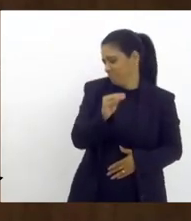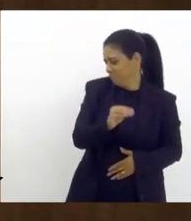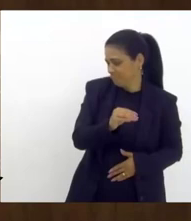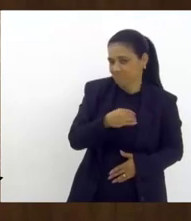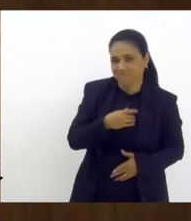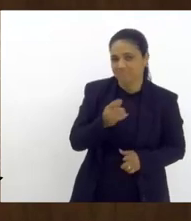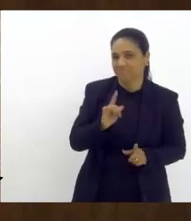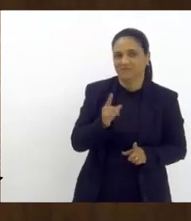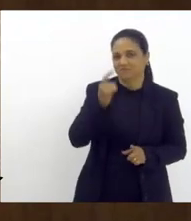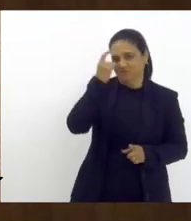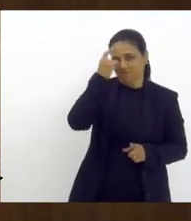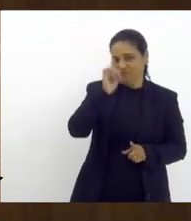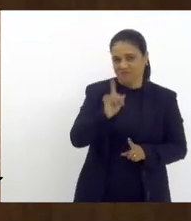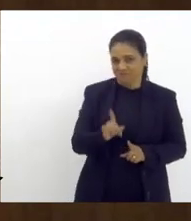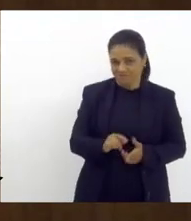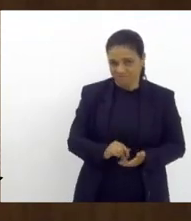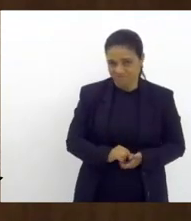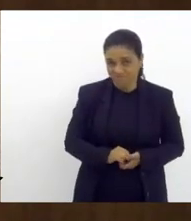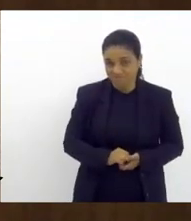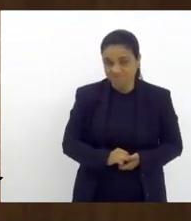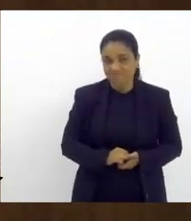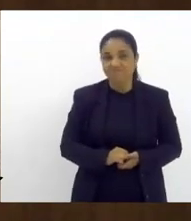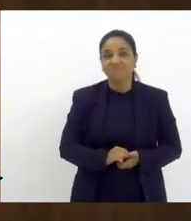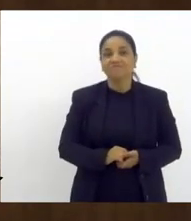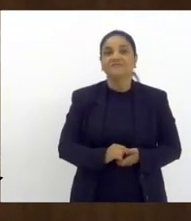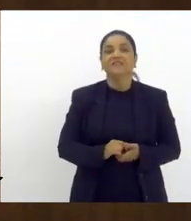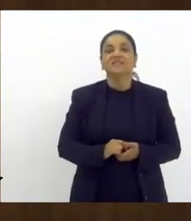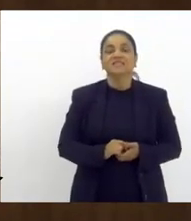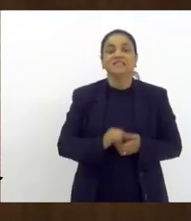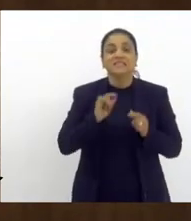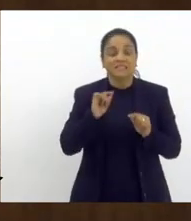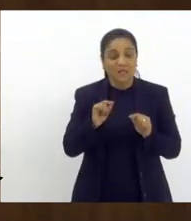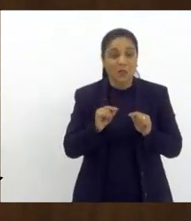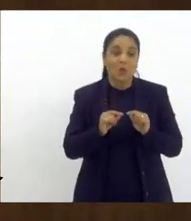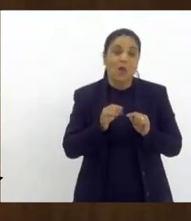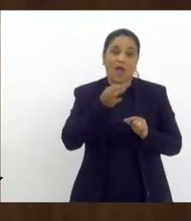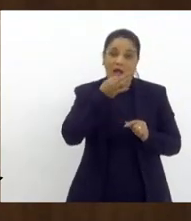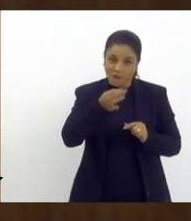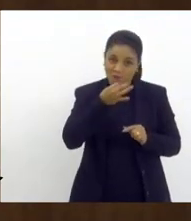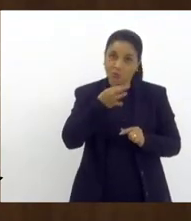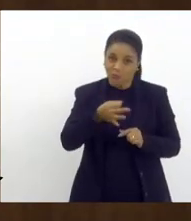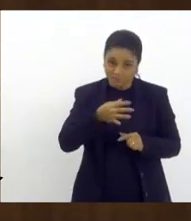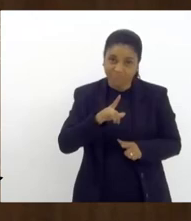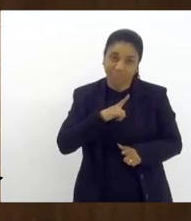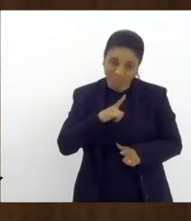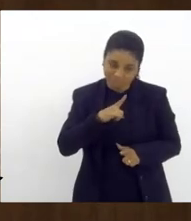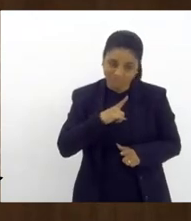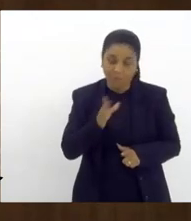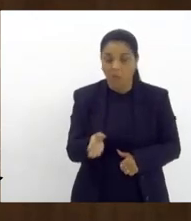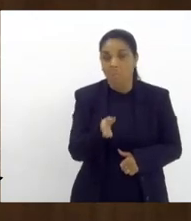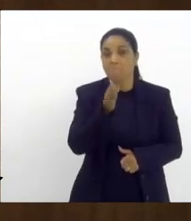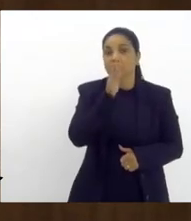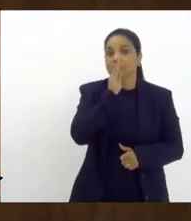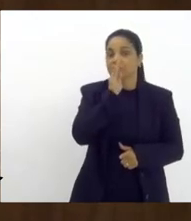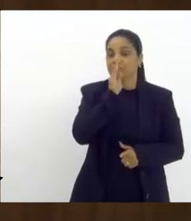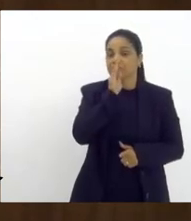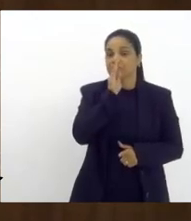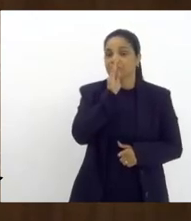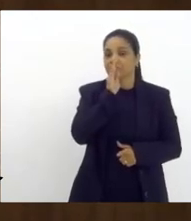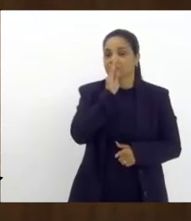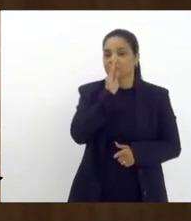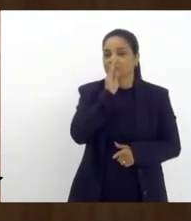não está e contra fatos os argumentos se Calam silenciam